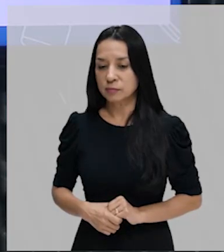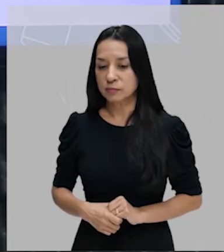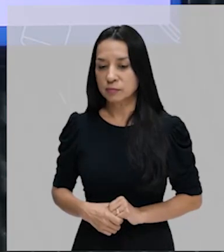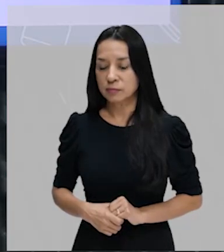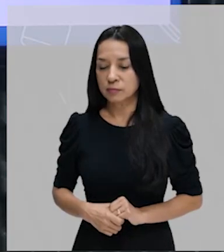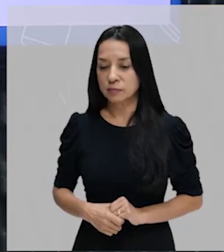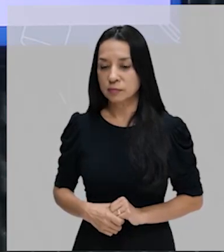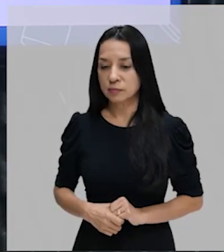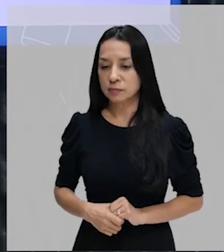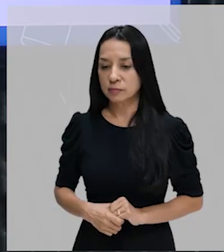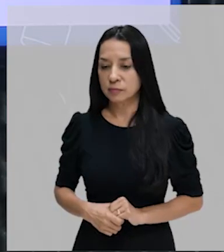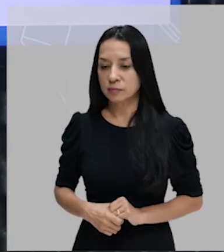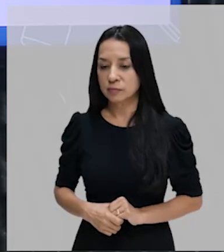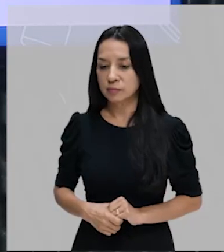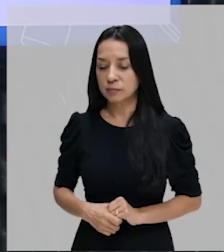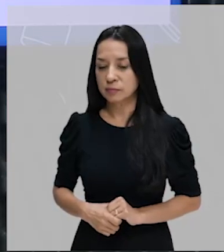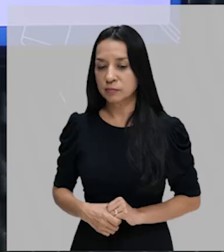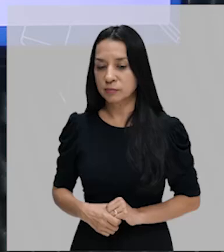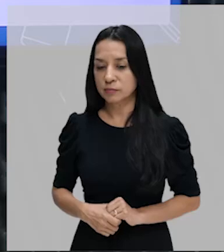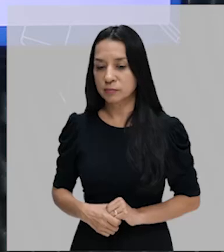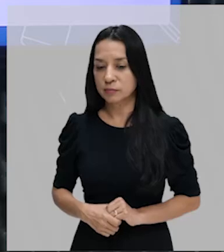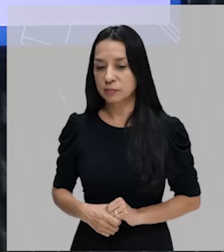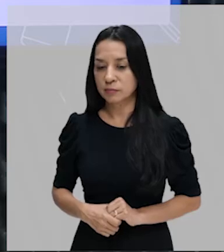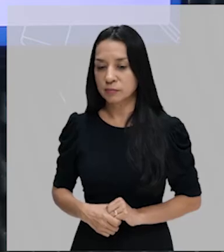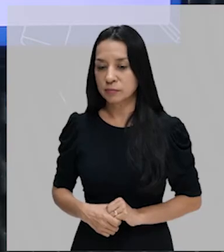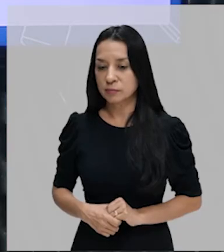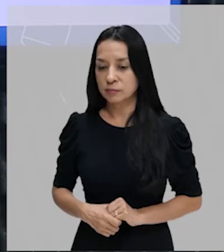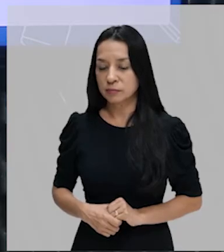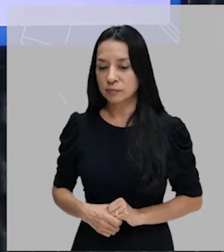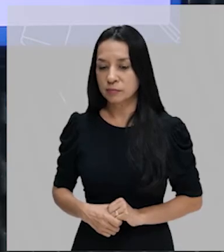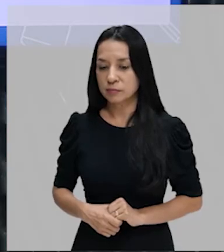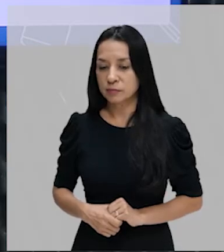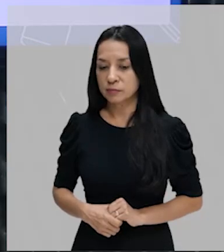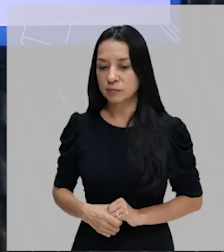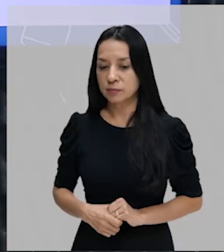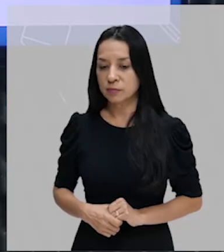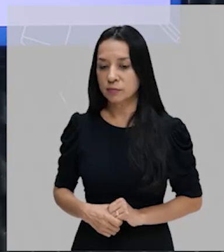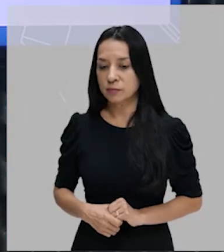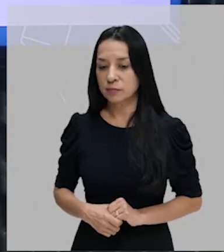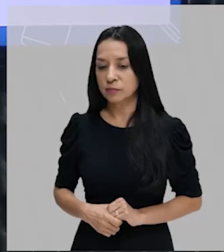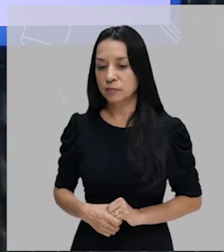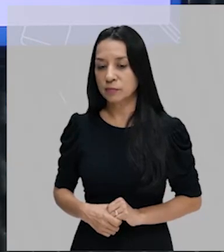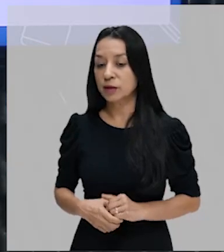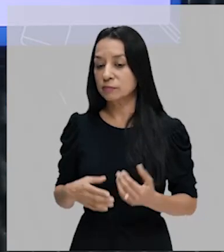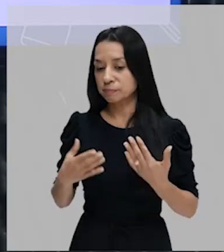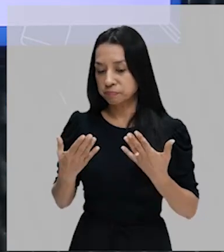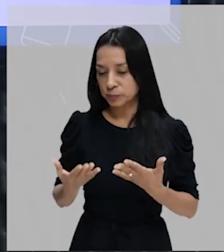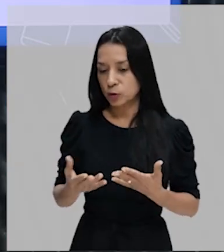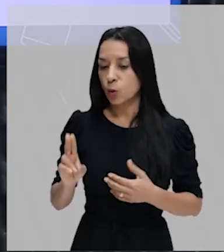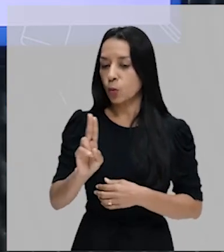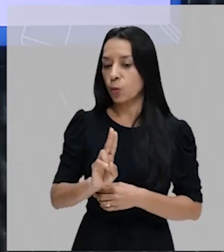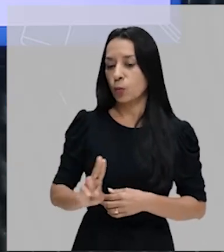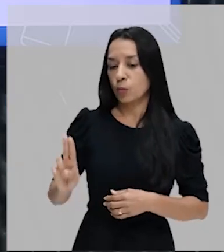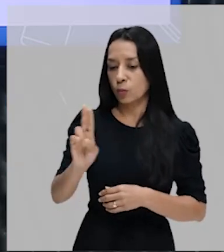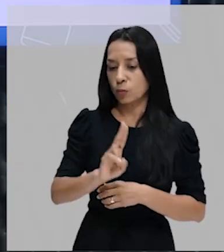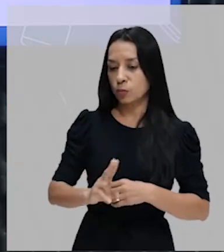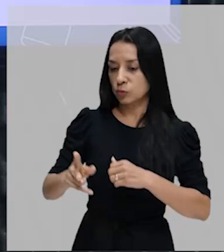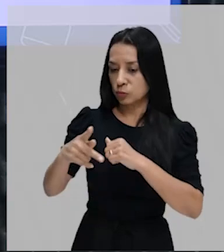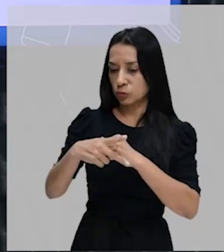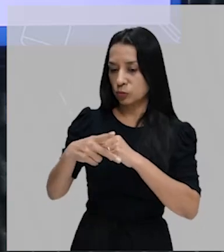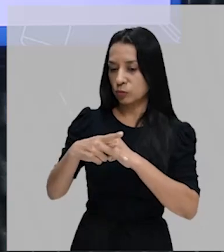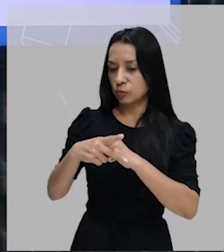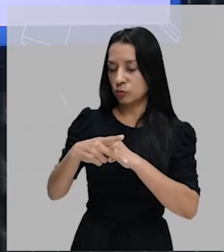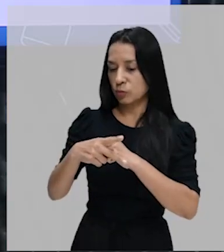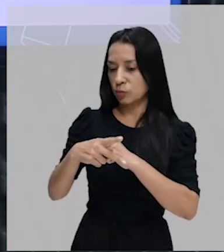interrogativos, exclamativos e relativos. Então, no entanto, o uso dos